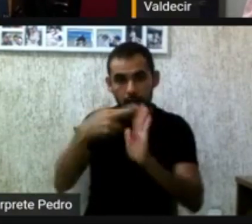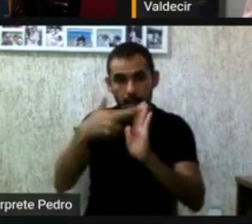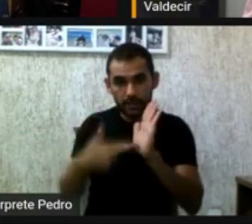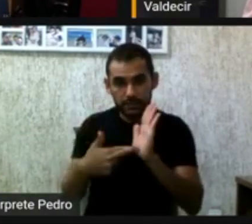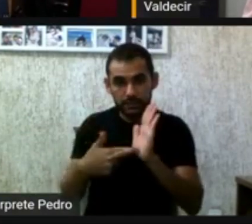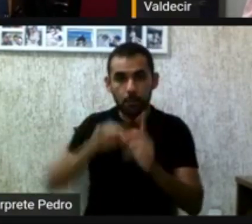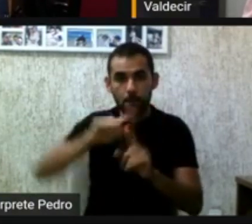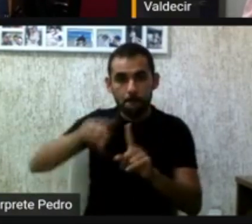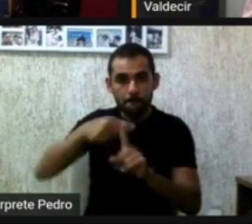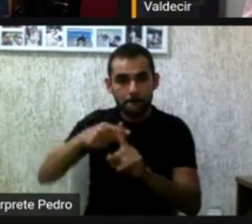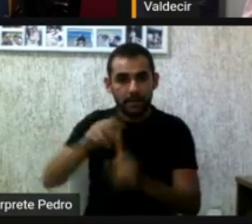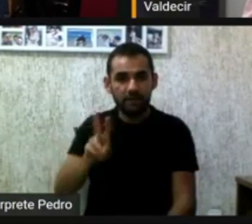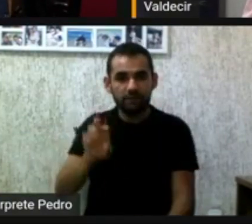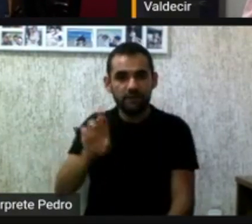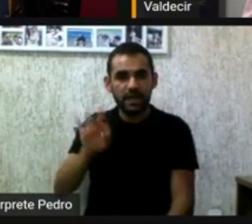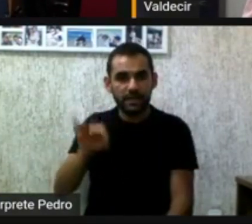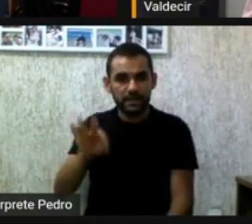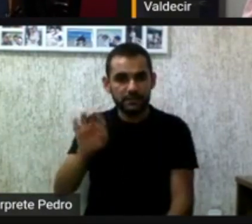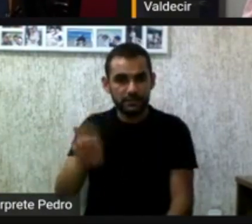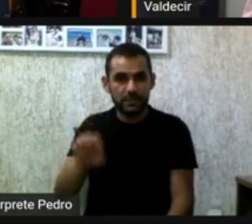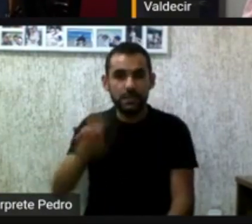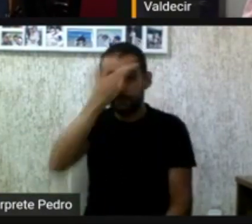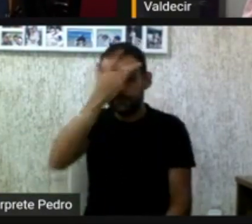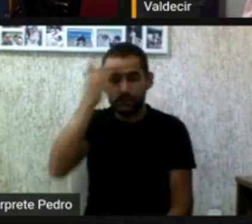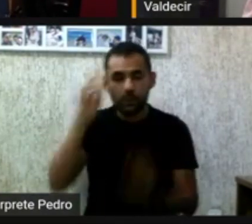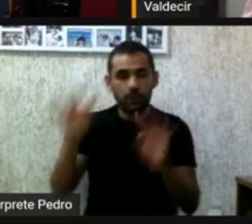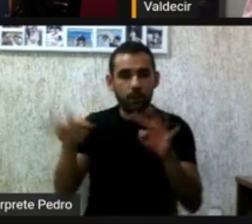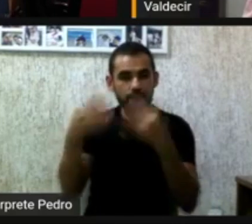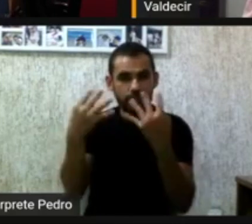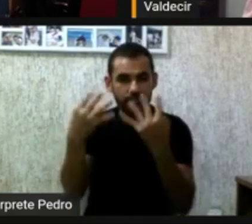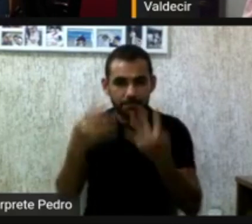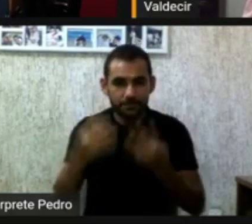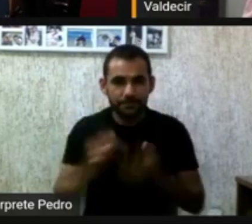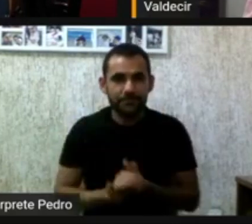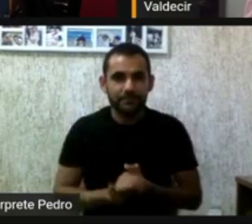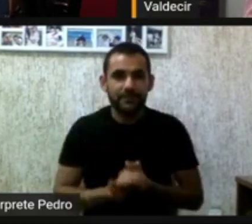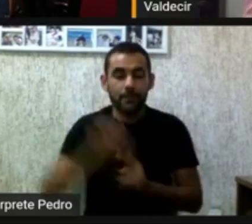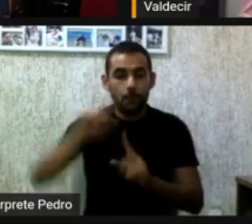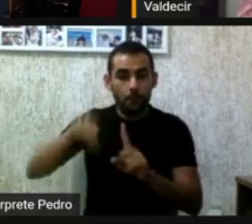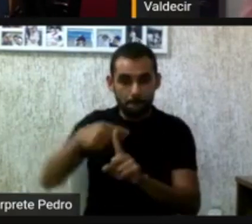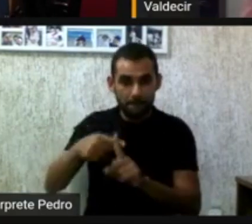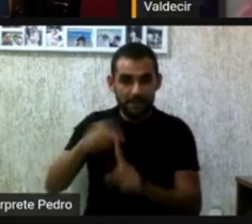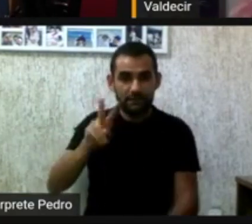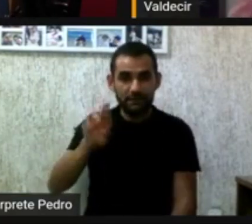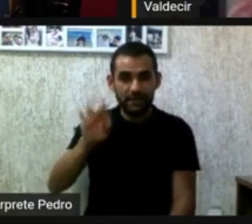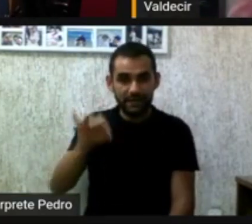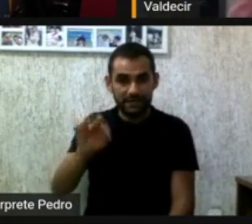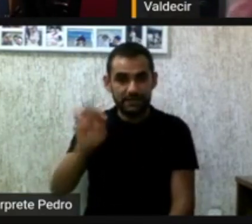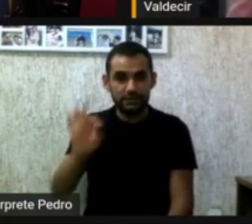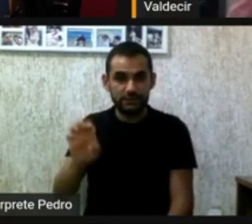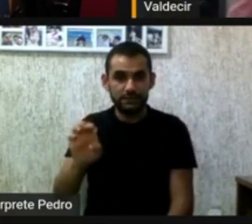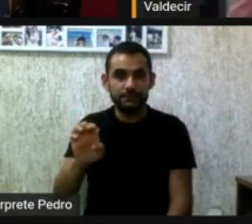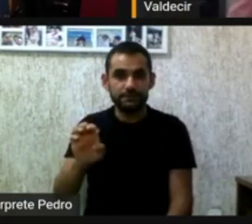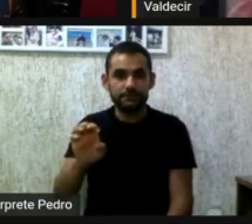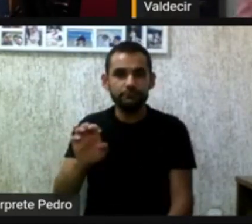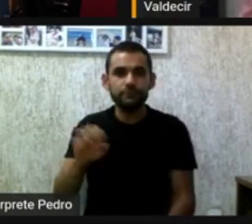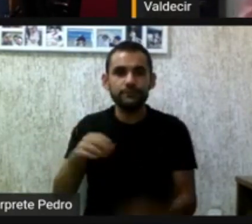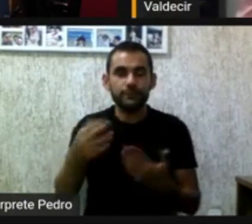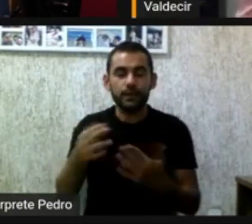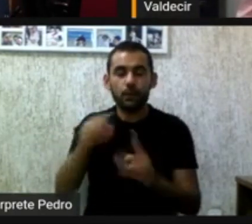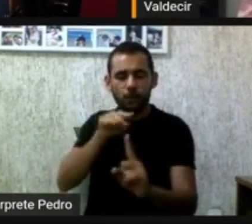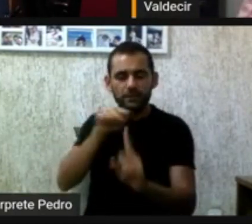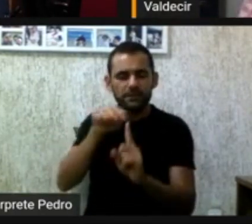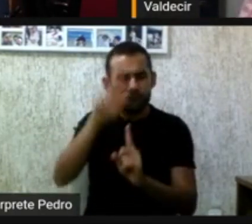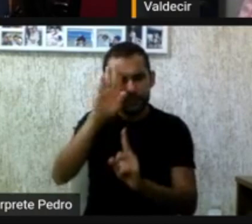pelos internautas que estiverem nos assistindo. O Mais Vertentes é um portal jornalístico online cuja missão é orientar